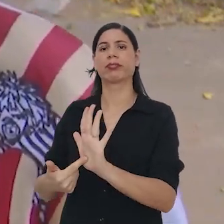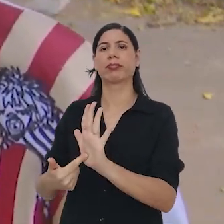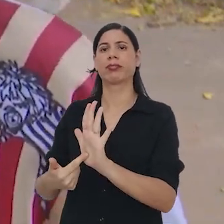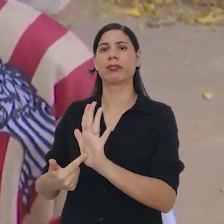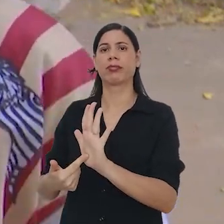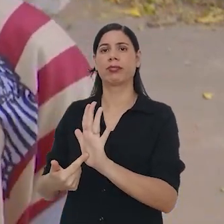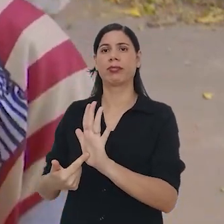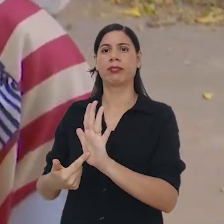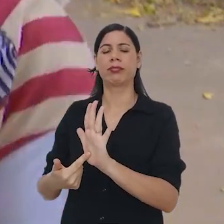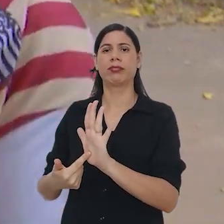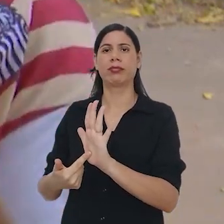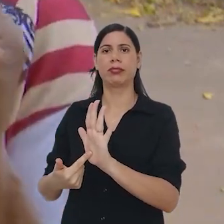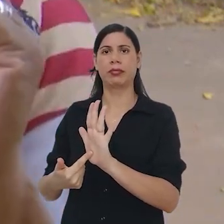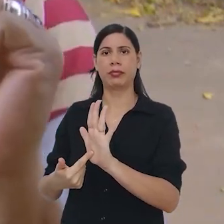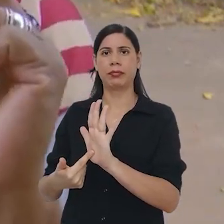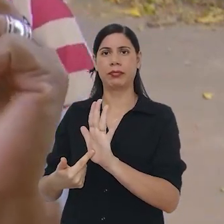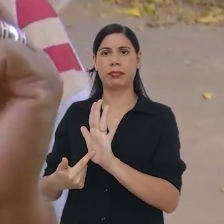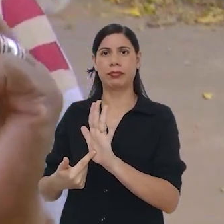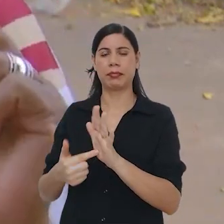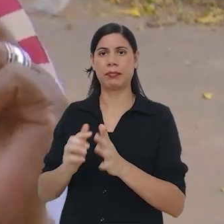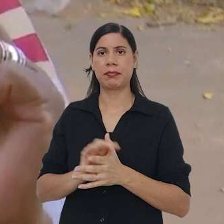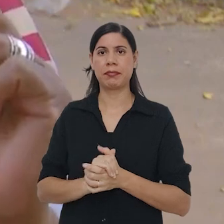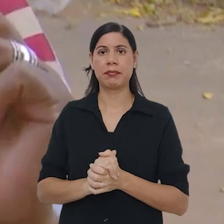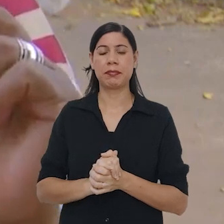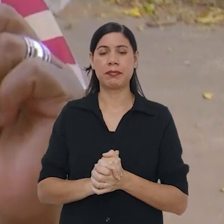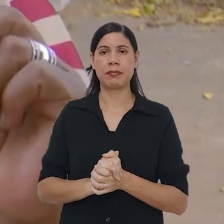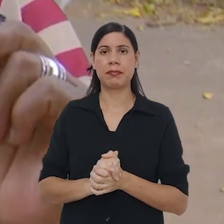contas. Então isso é